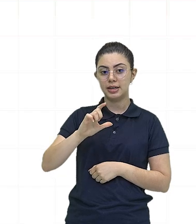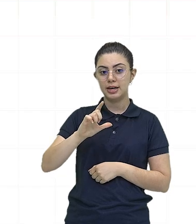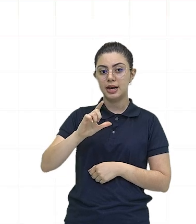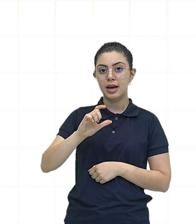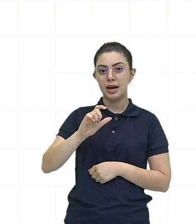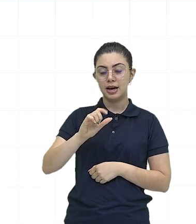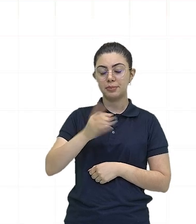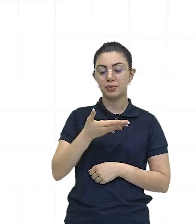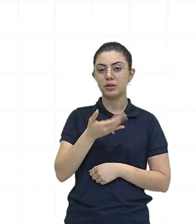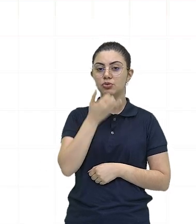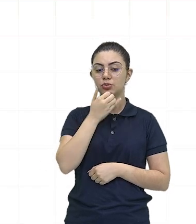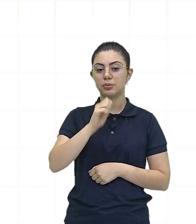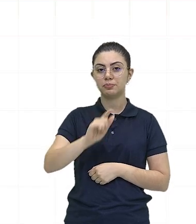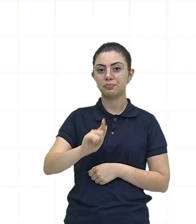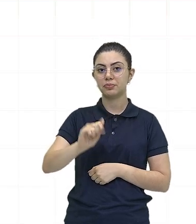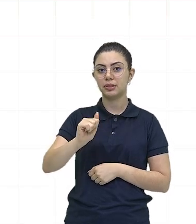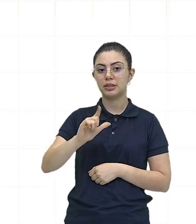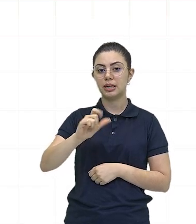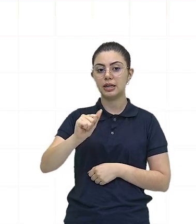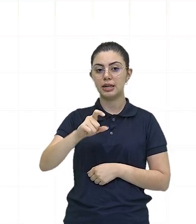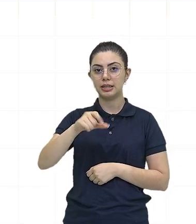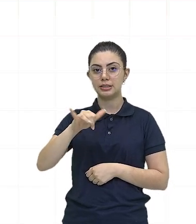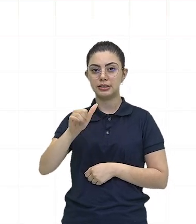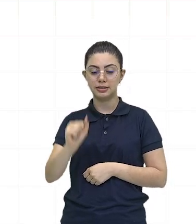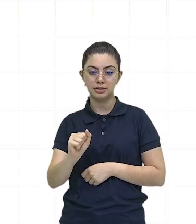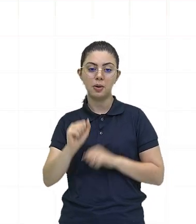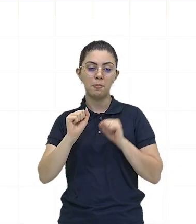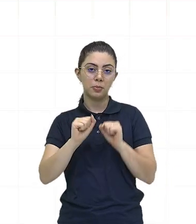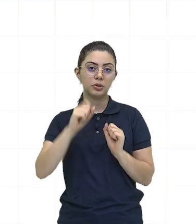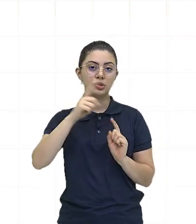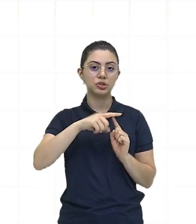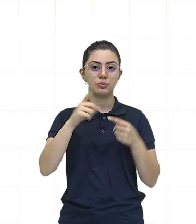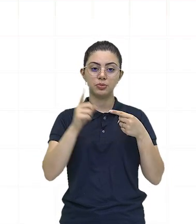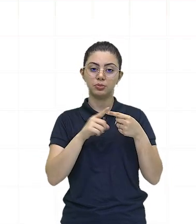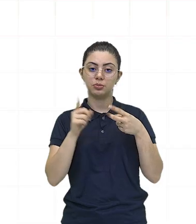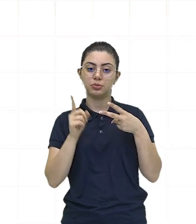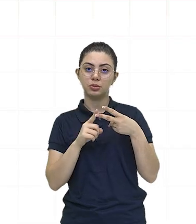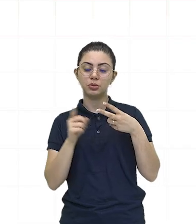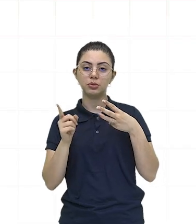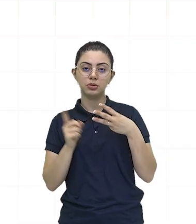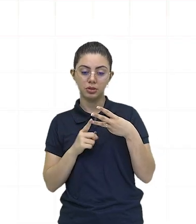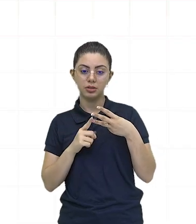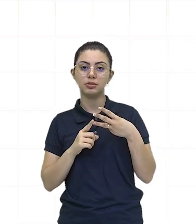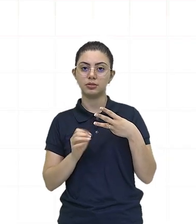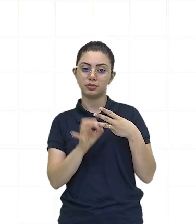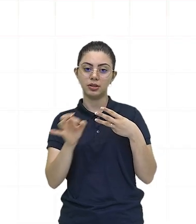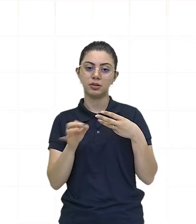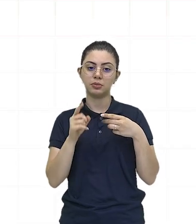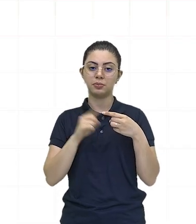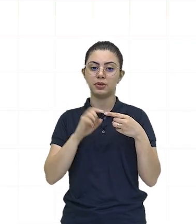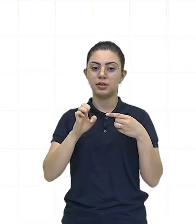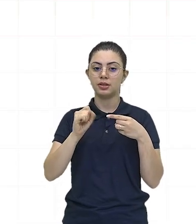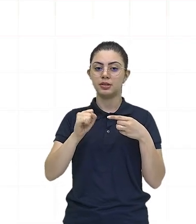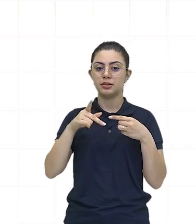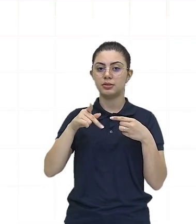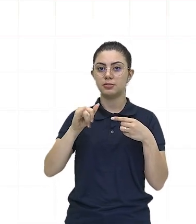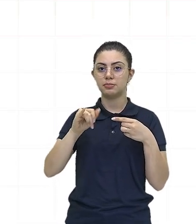ser classificadas em 3 tipos: as espirais, as elípticas ou podem ser